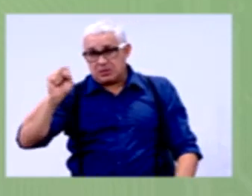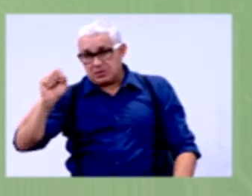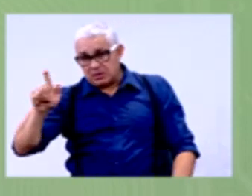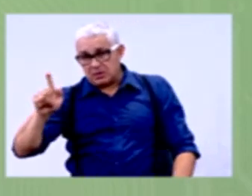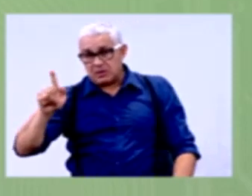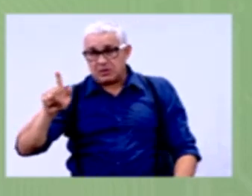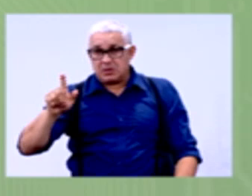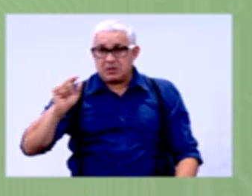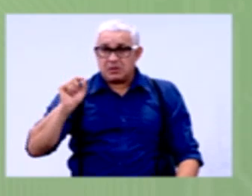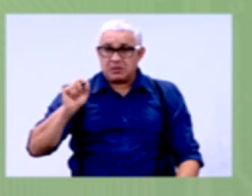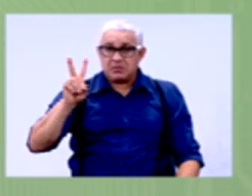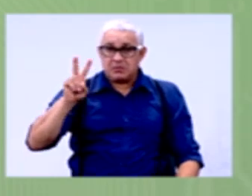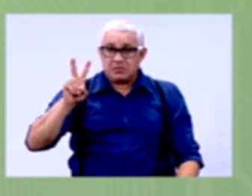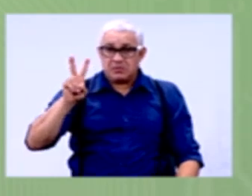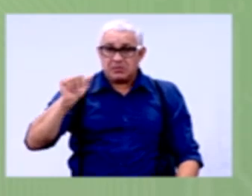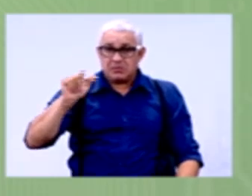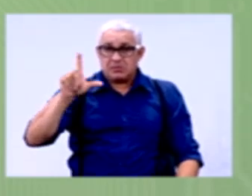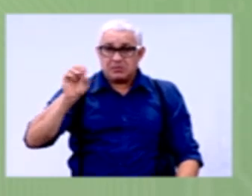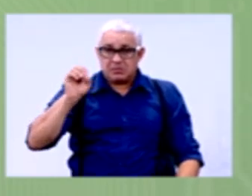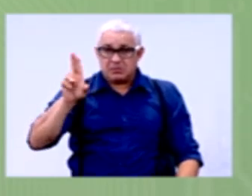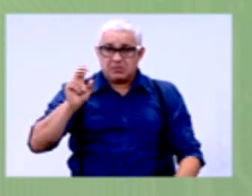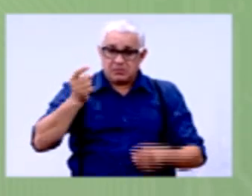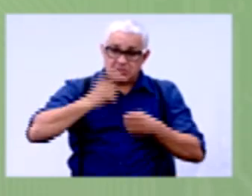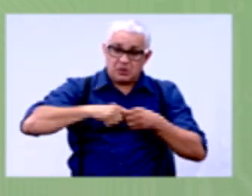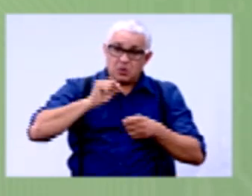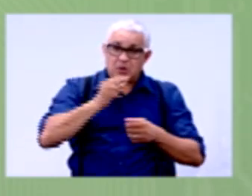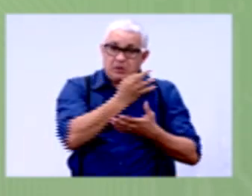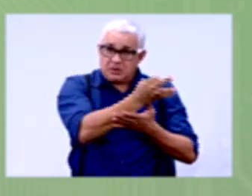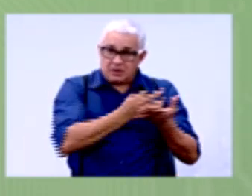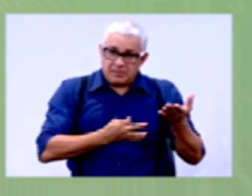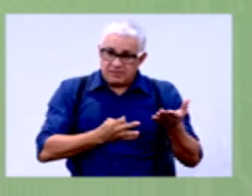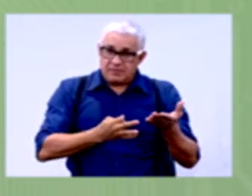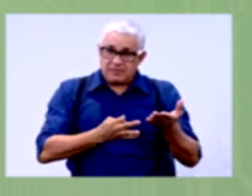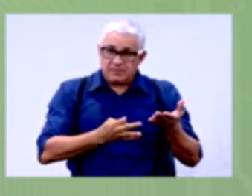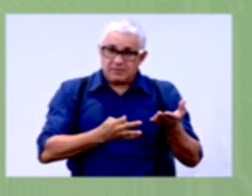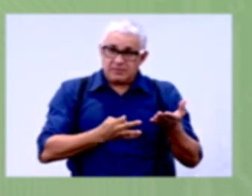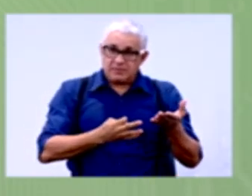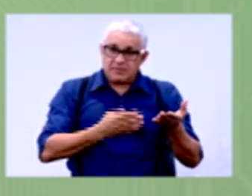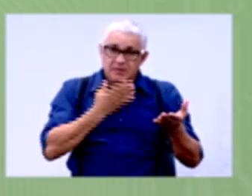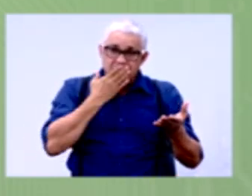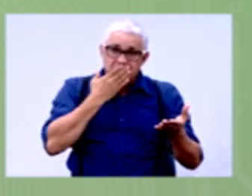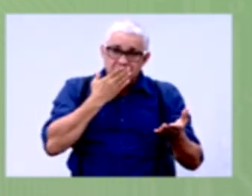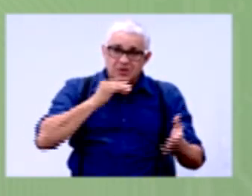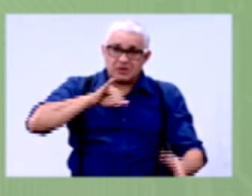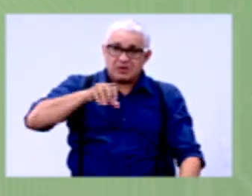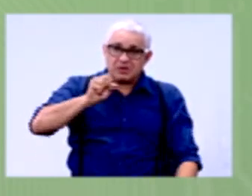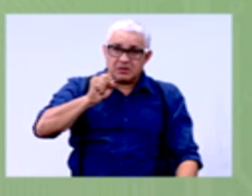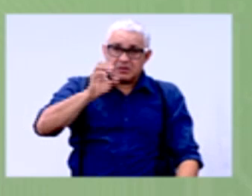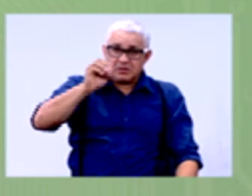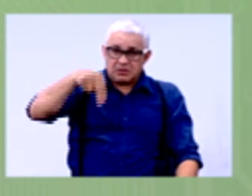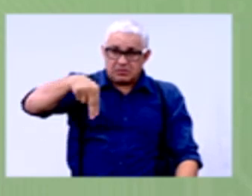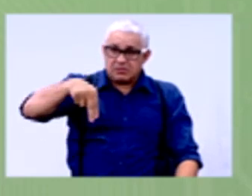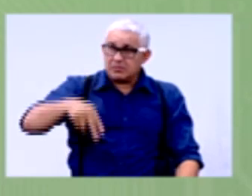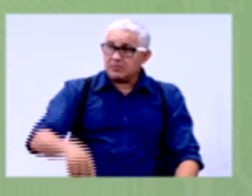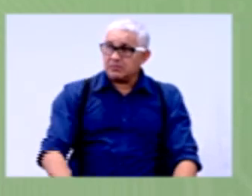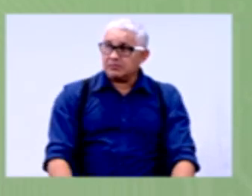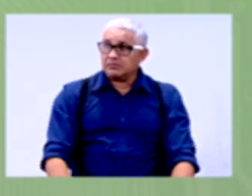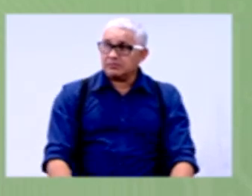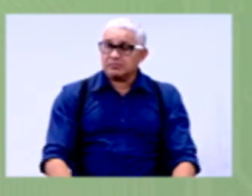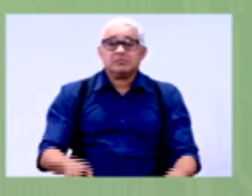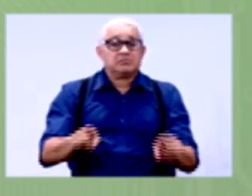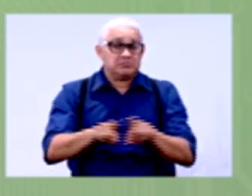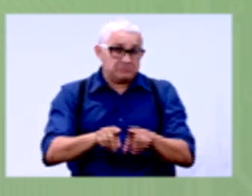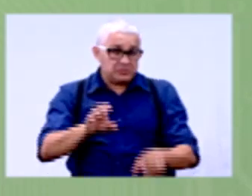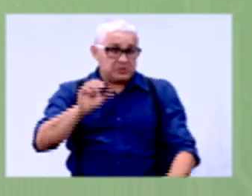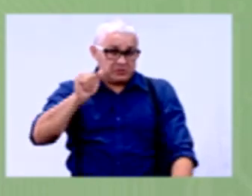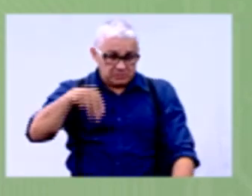aqui a gente está retornando um texto no formato JSON, certo? Então, o campo